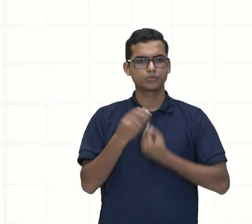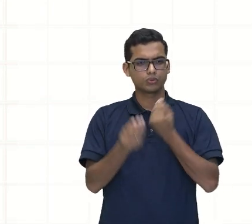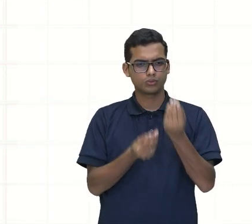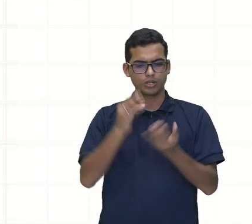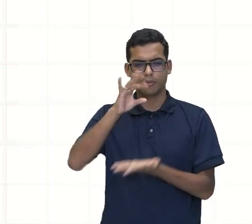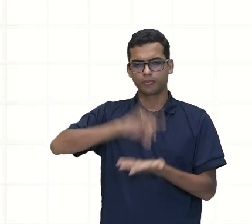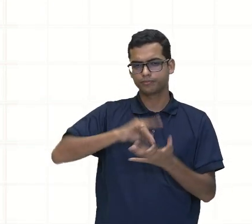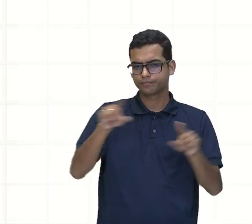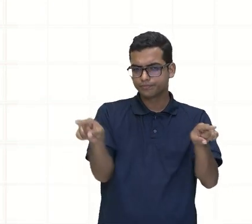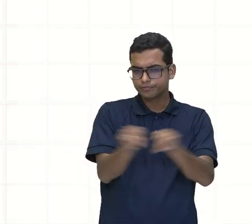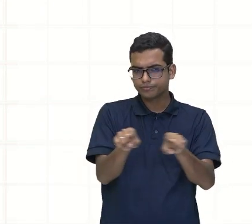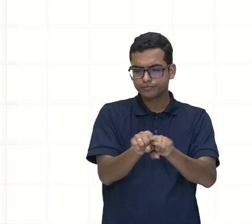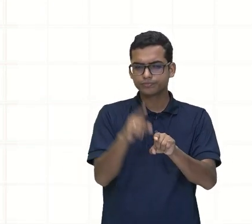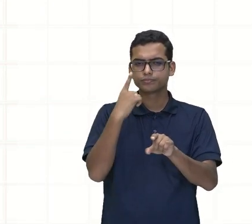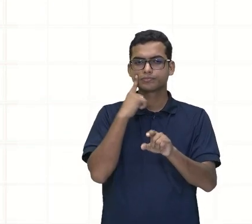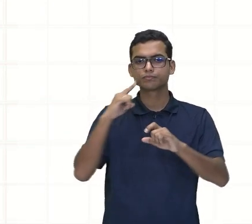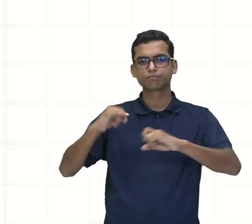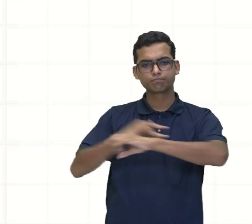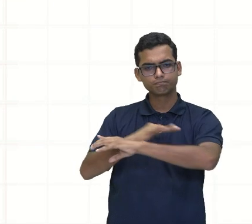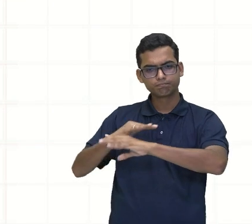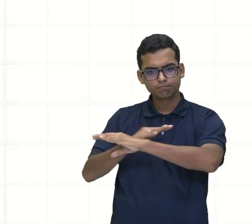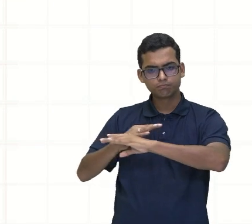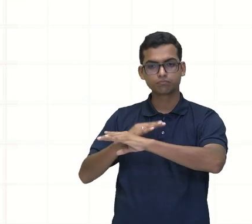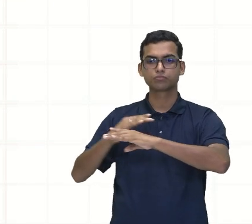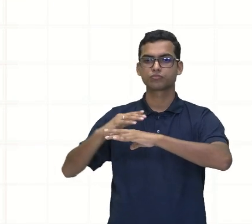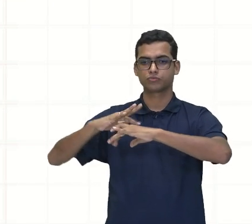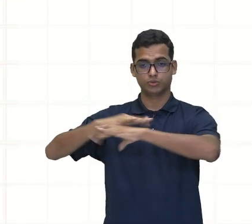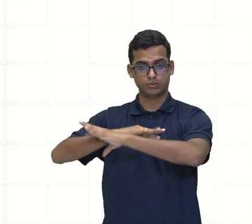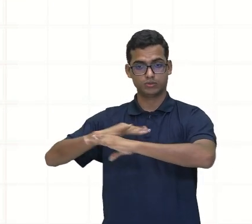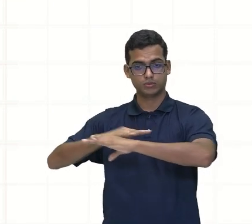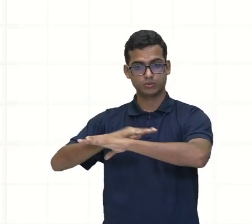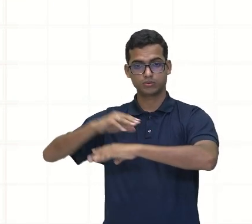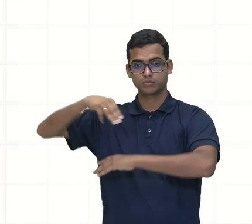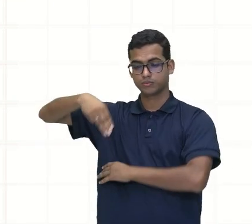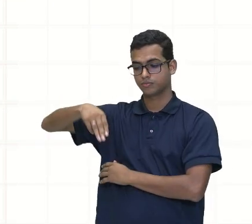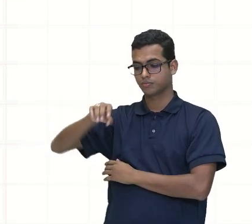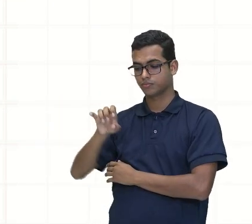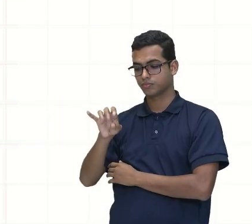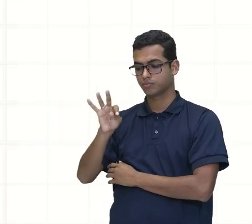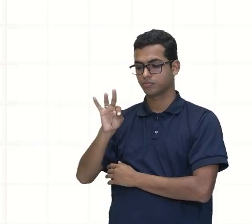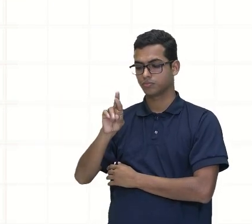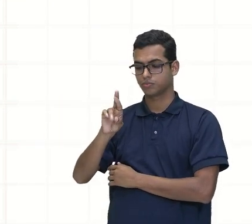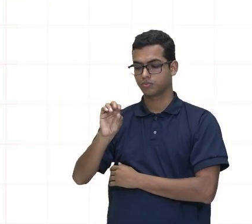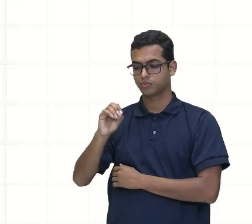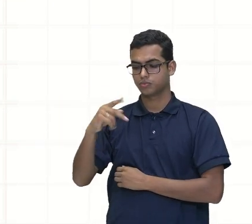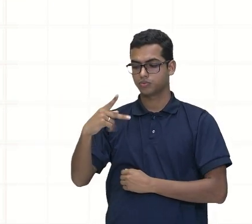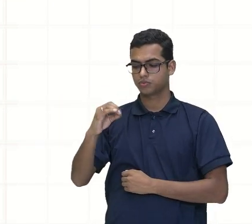A metrópole, que era o país colonizador, um exemplo de metrópole, professor,